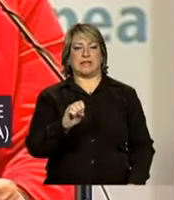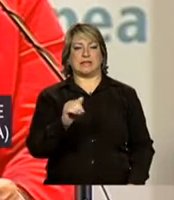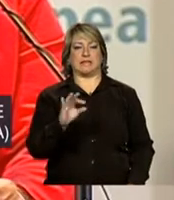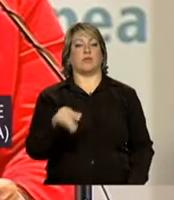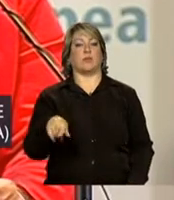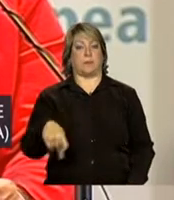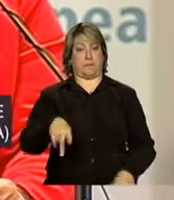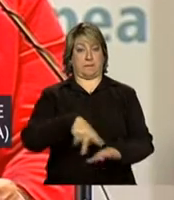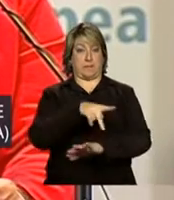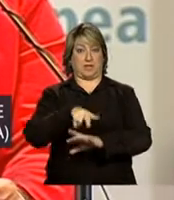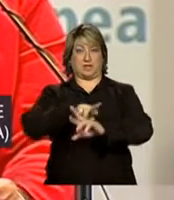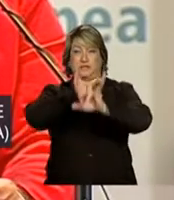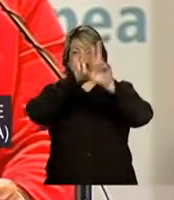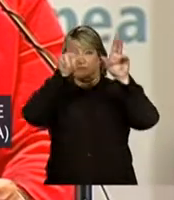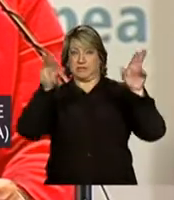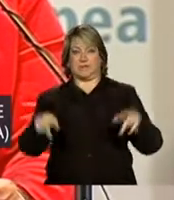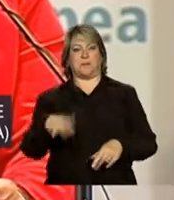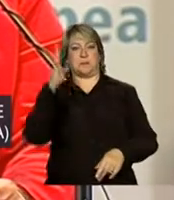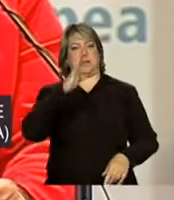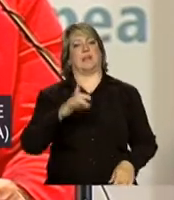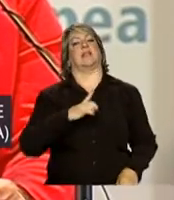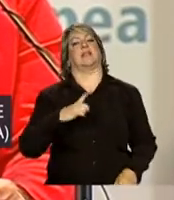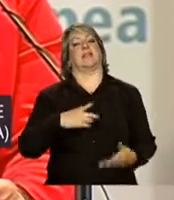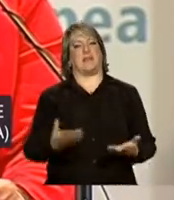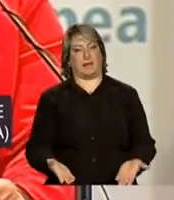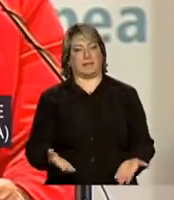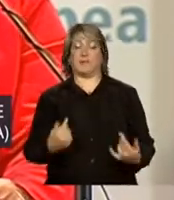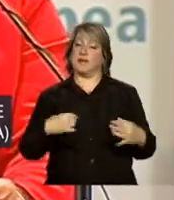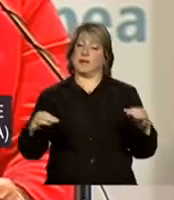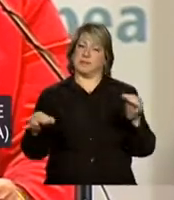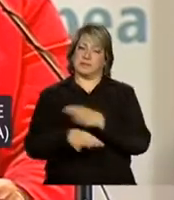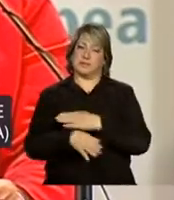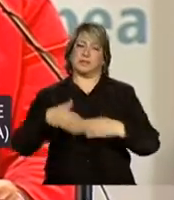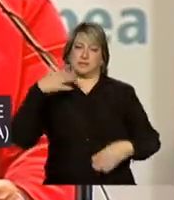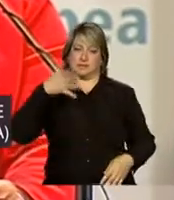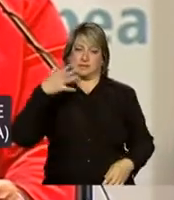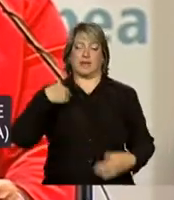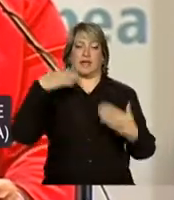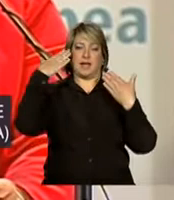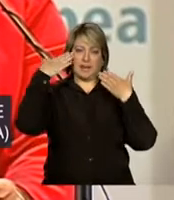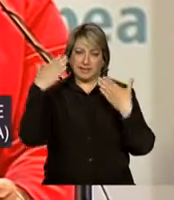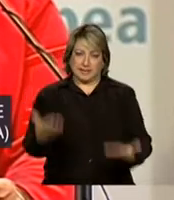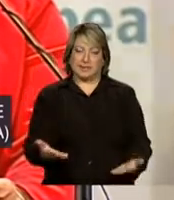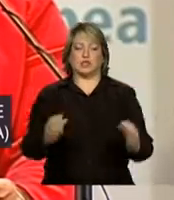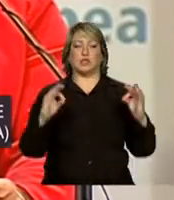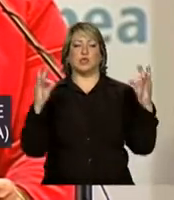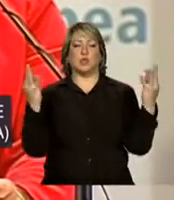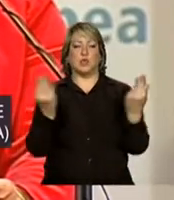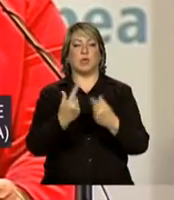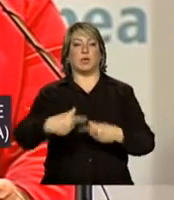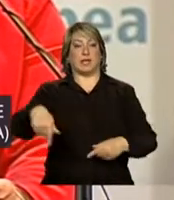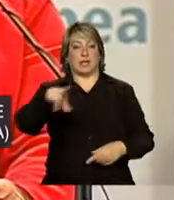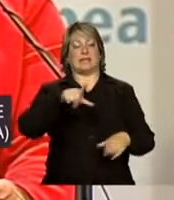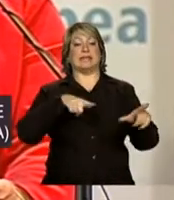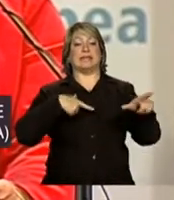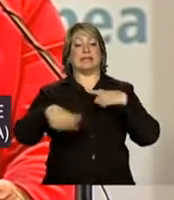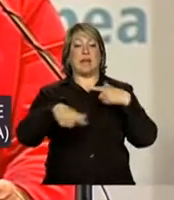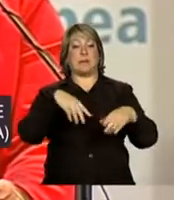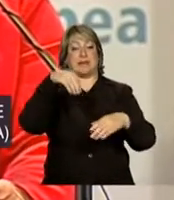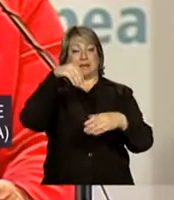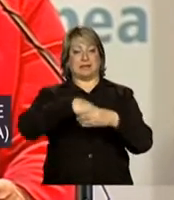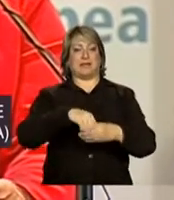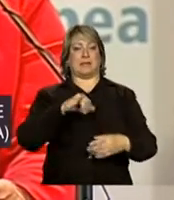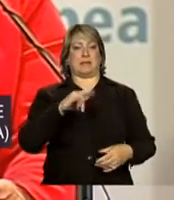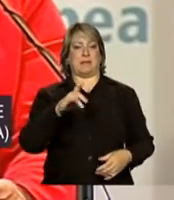com a complexidade do Brasil tem. Termino aqui minha fala agradecendo a todos aqueles que atuam no IPEA pelo